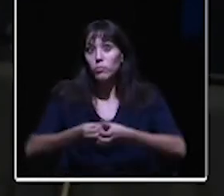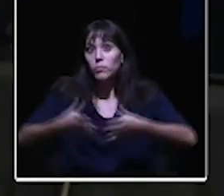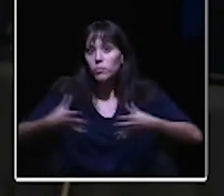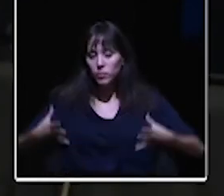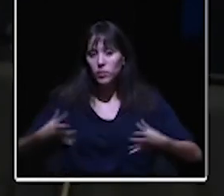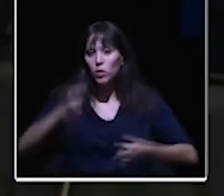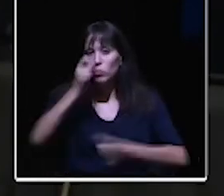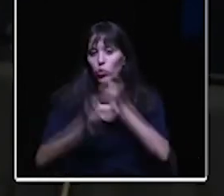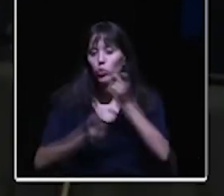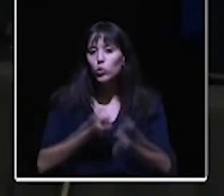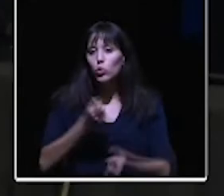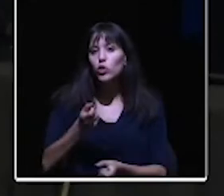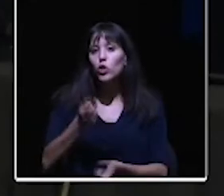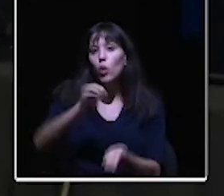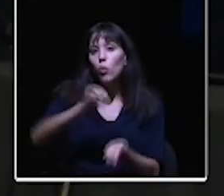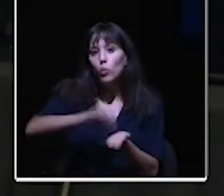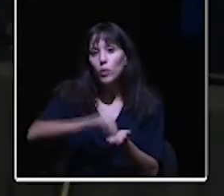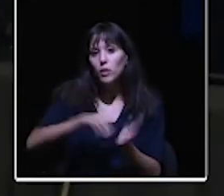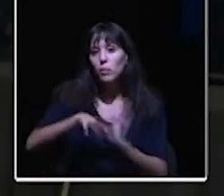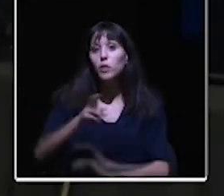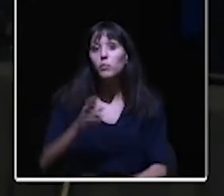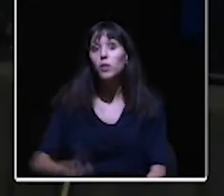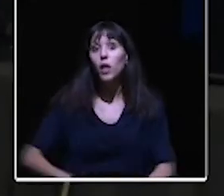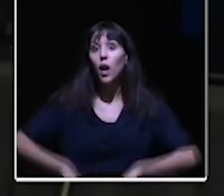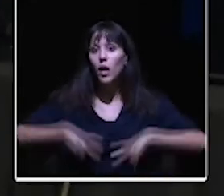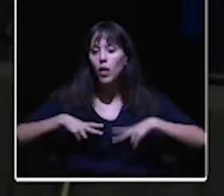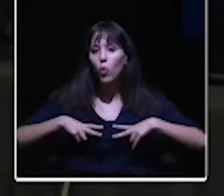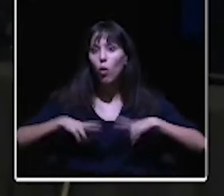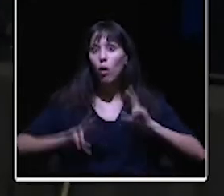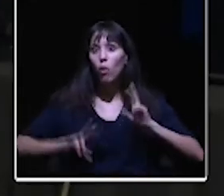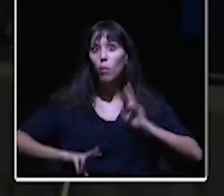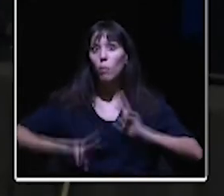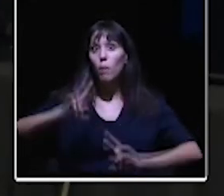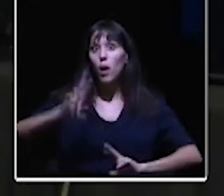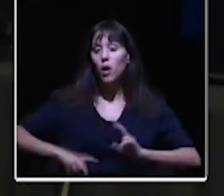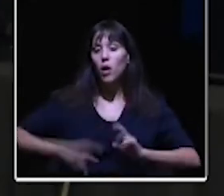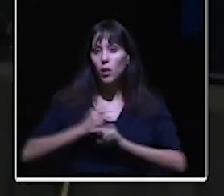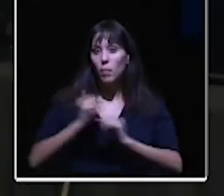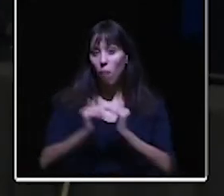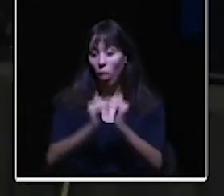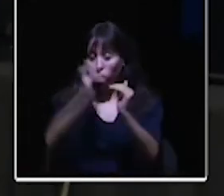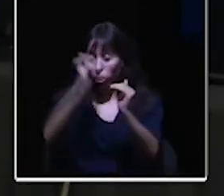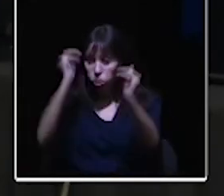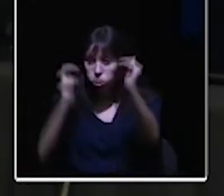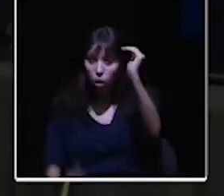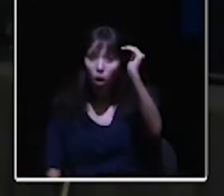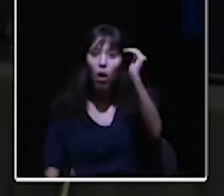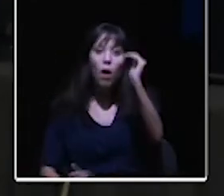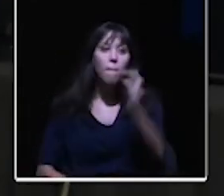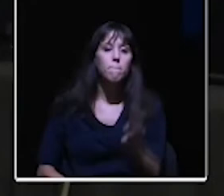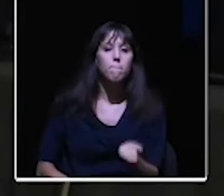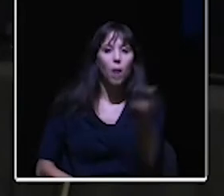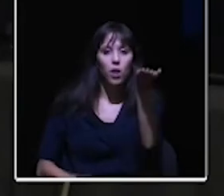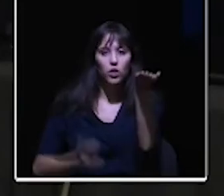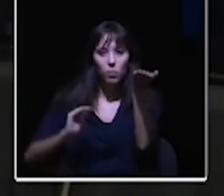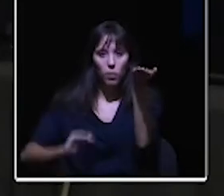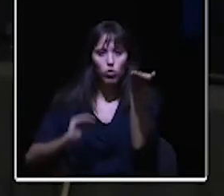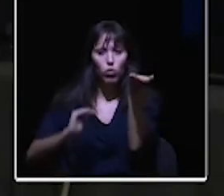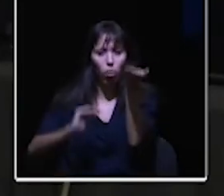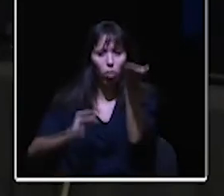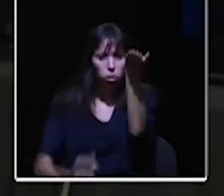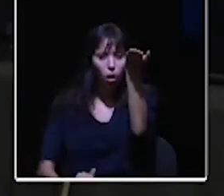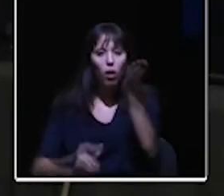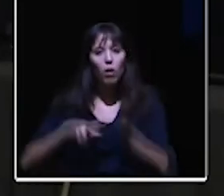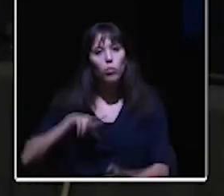pessoas em risco de pobreza, mas os mais ricos estão ainda mais ricos, alargando o fosso entre os que têm menos e os que têm mais. Portugal está